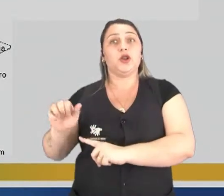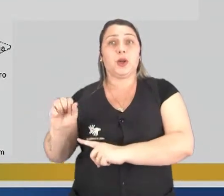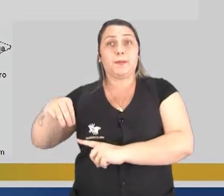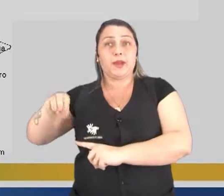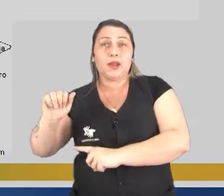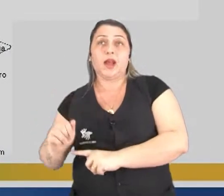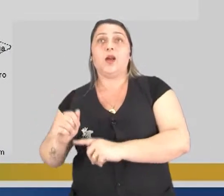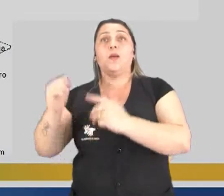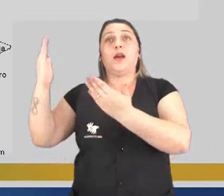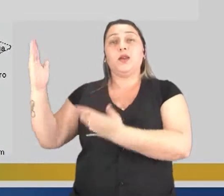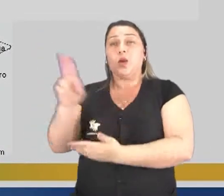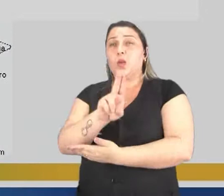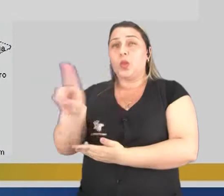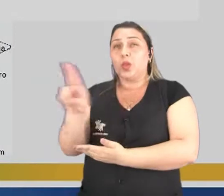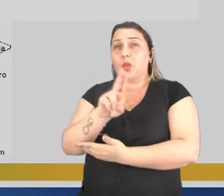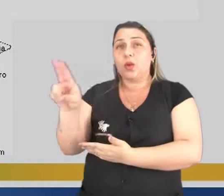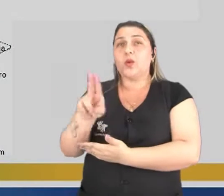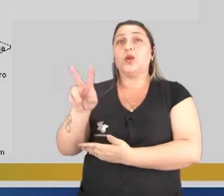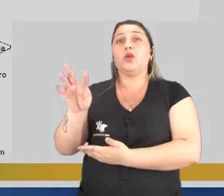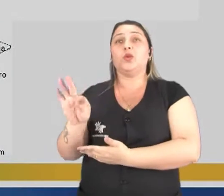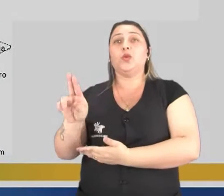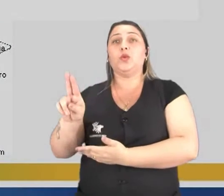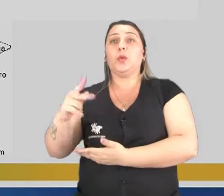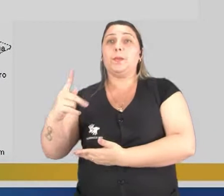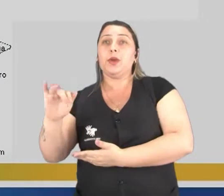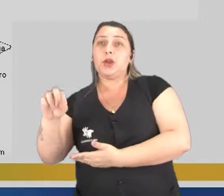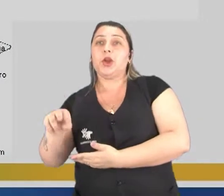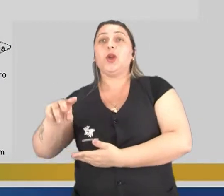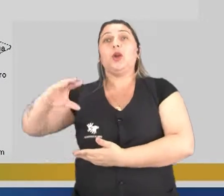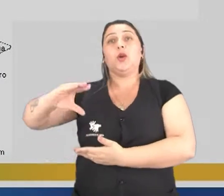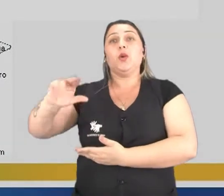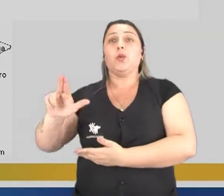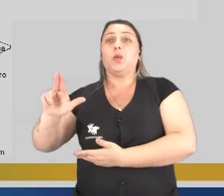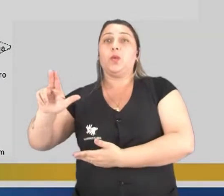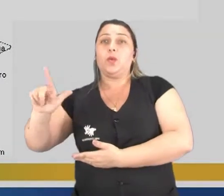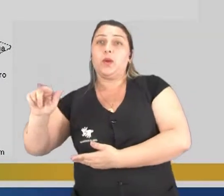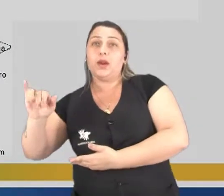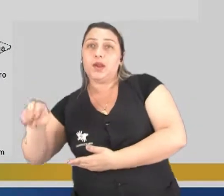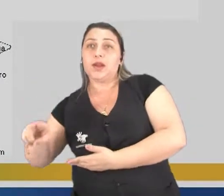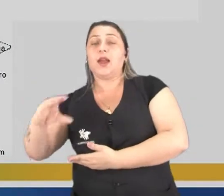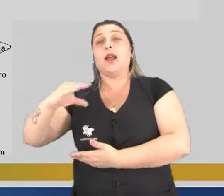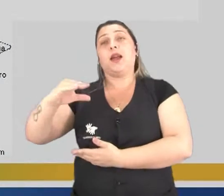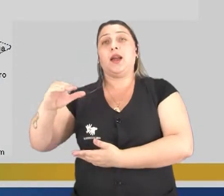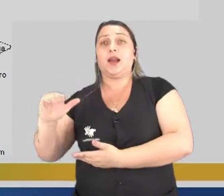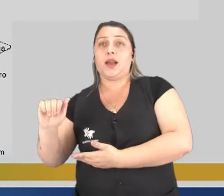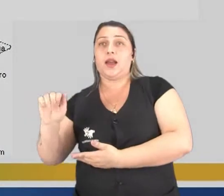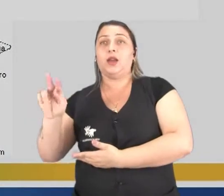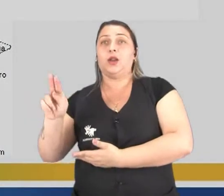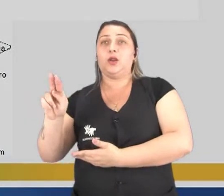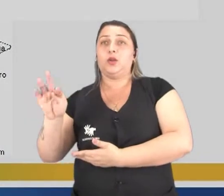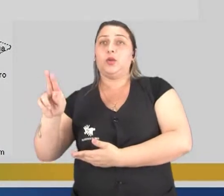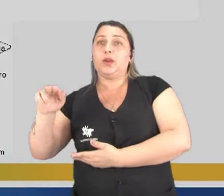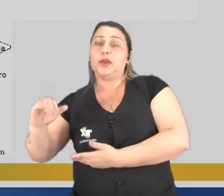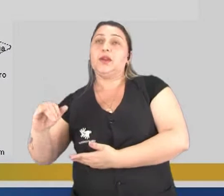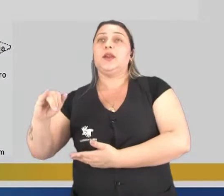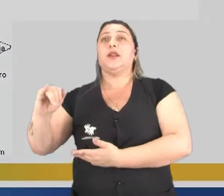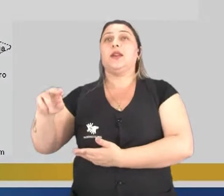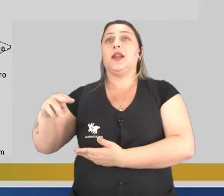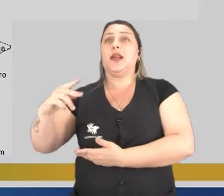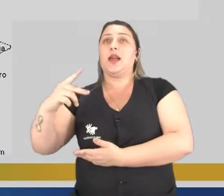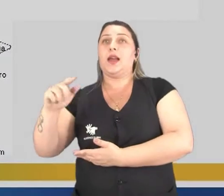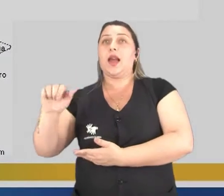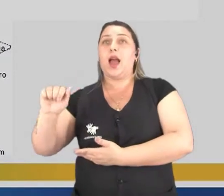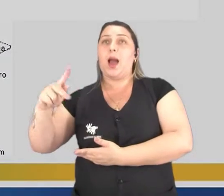os Mancheneres, os Upini, os Kulina, os Axaninca, Catuquina, Jaminau-Arara, Apolimã-Arara,